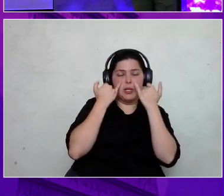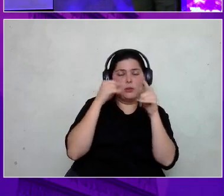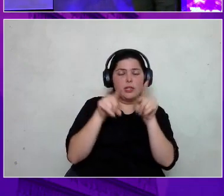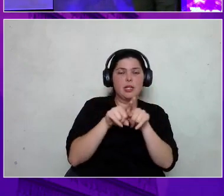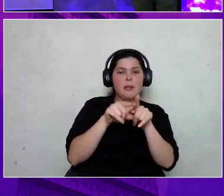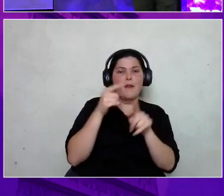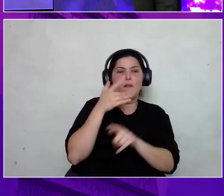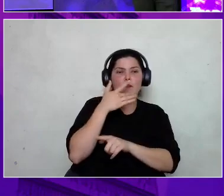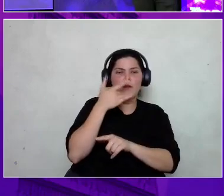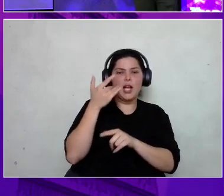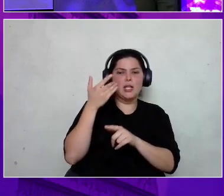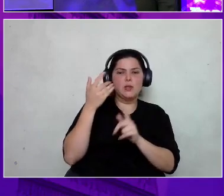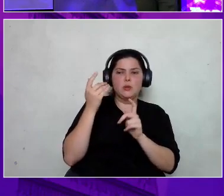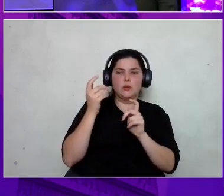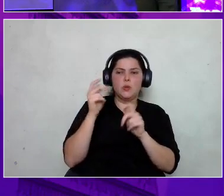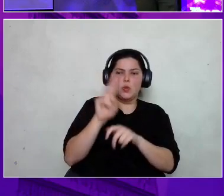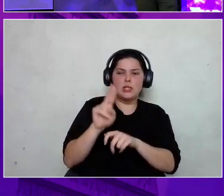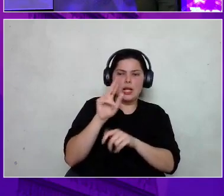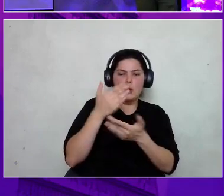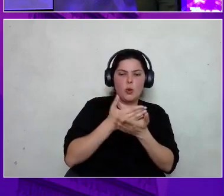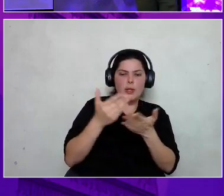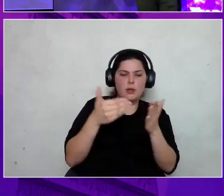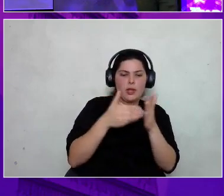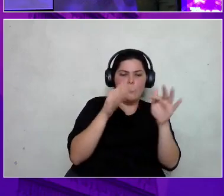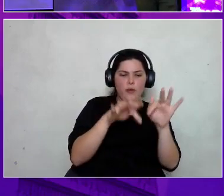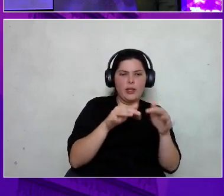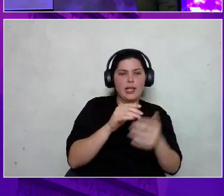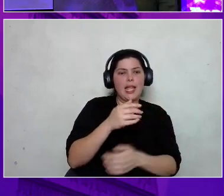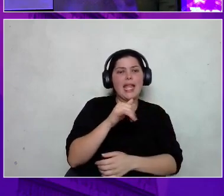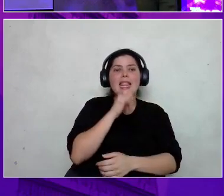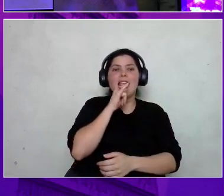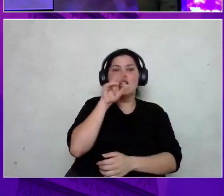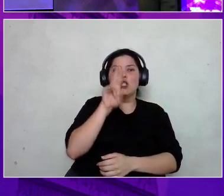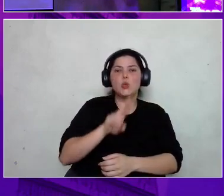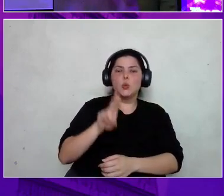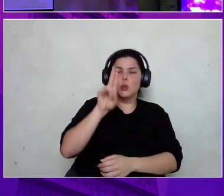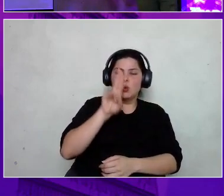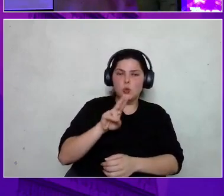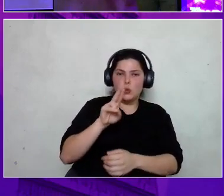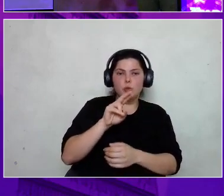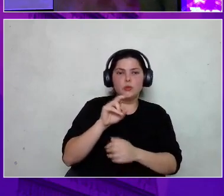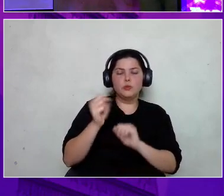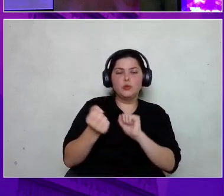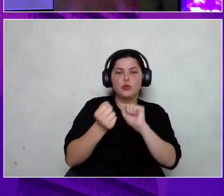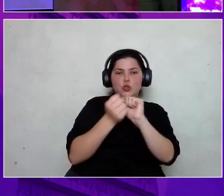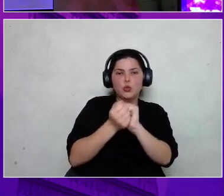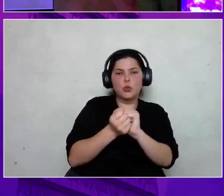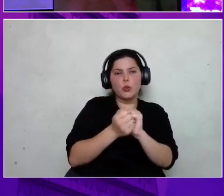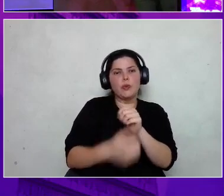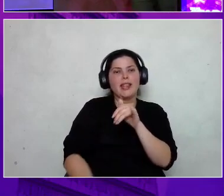fim. Praticamente um teste de usabilidade junto com um teste de acessibilidade.